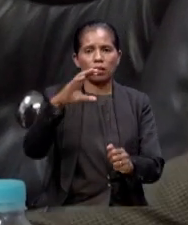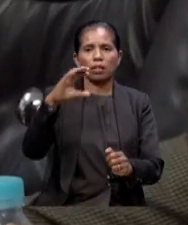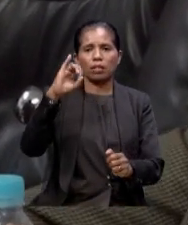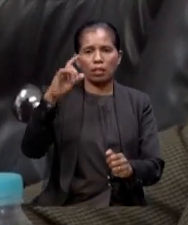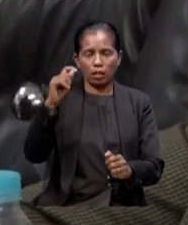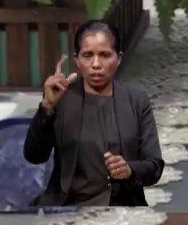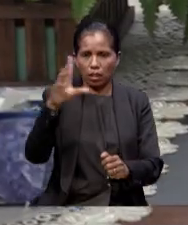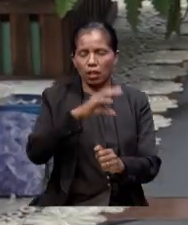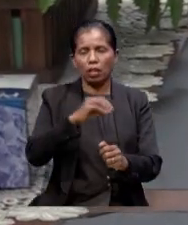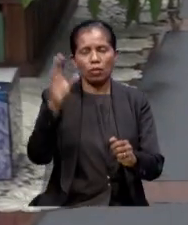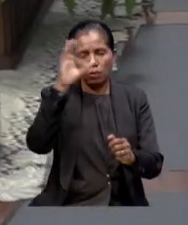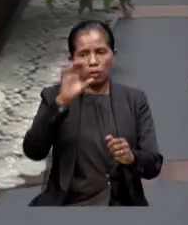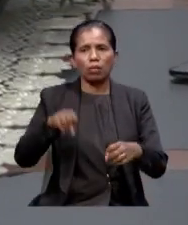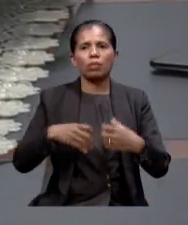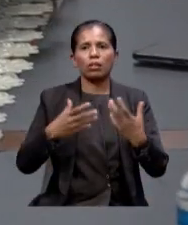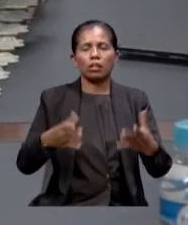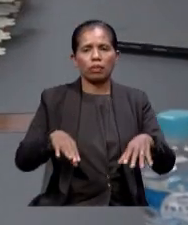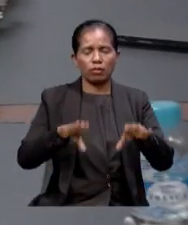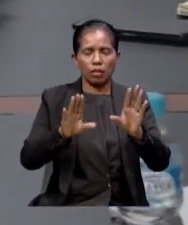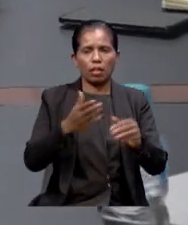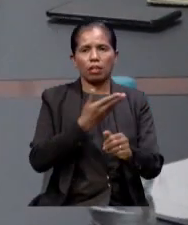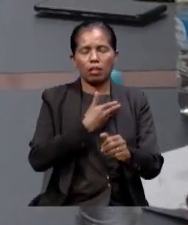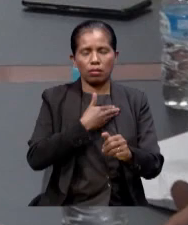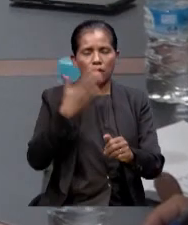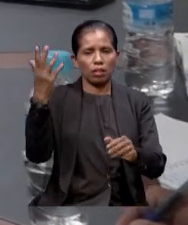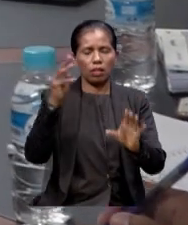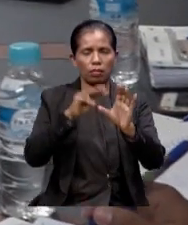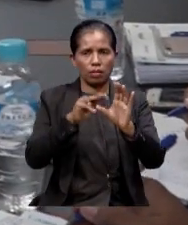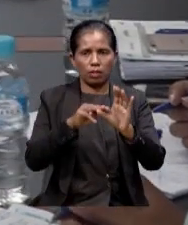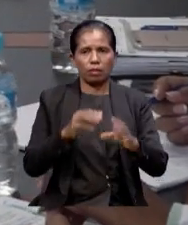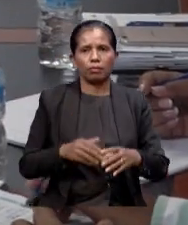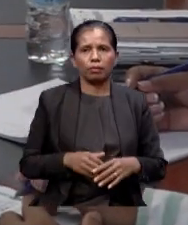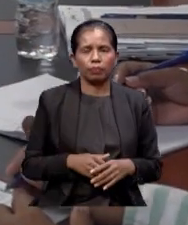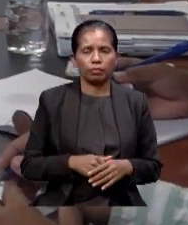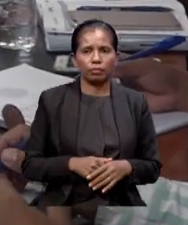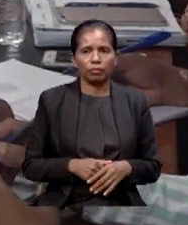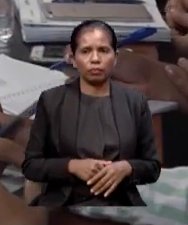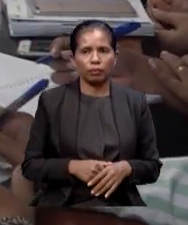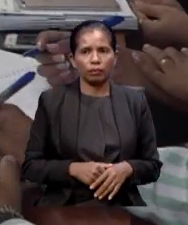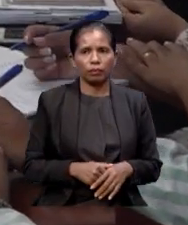ho dibuca solução bo folha insassan ia mercado. Felicitas Borges, Zaime dos Santos, GMN.